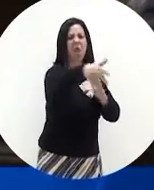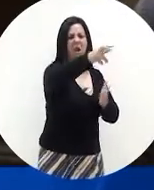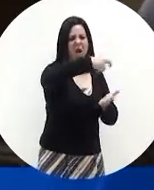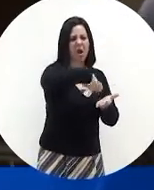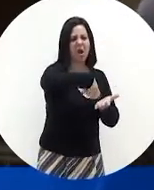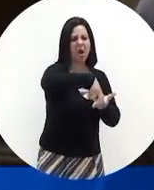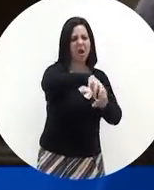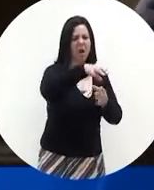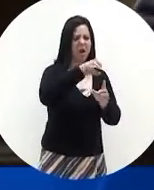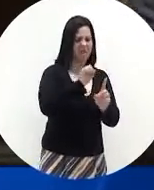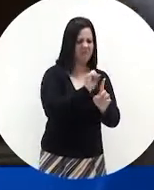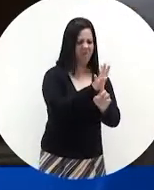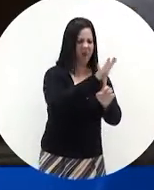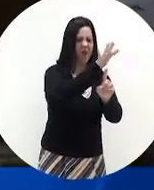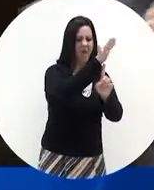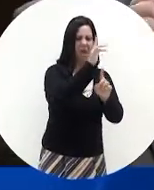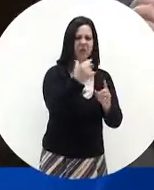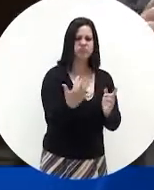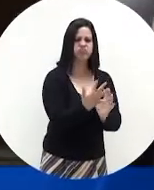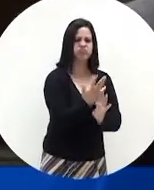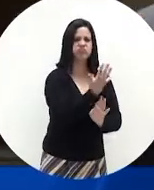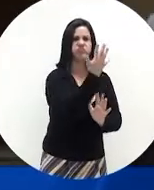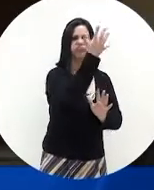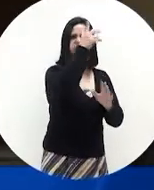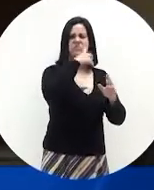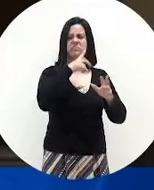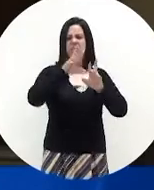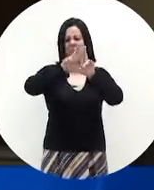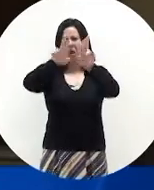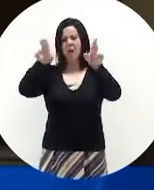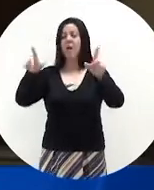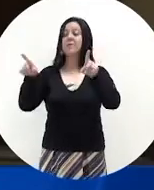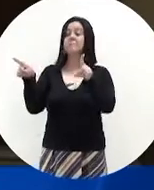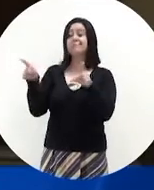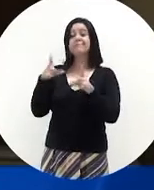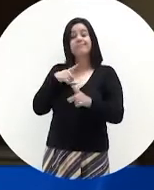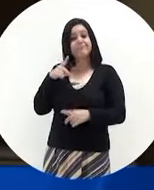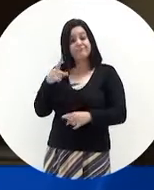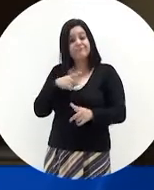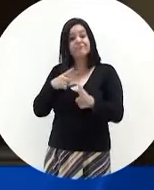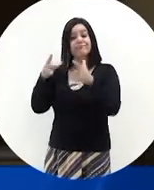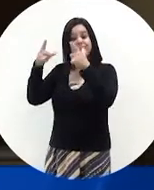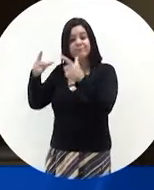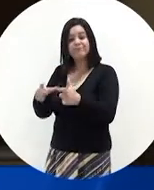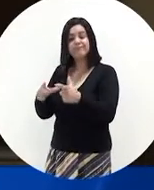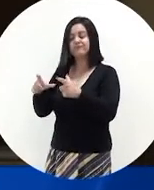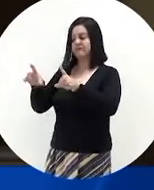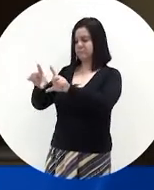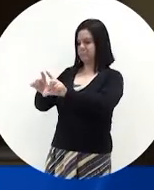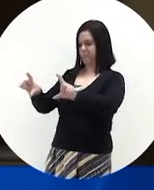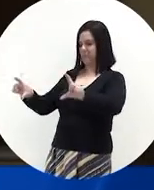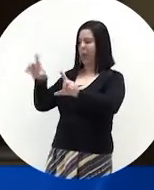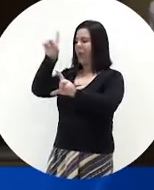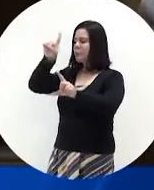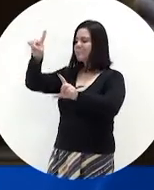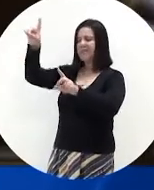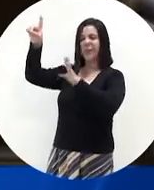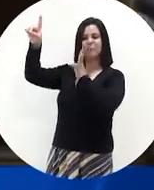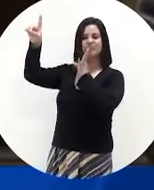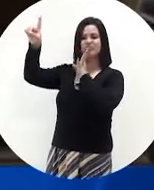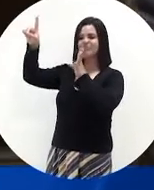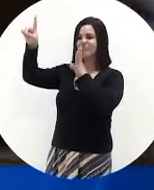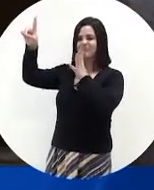ali, gente acendendo vela ali, gente queimando incenso aqui, tinha um altar escrito assim: ao